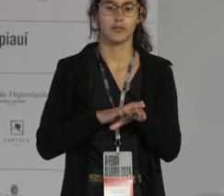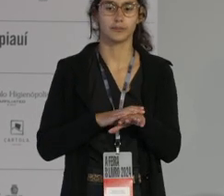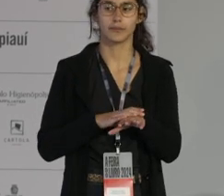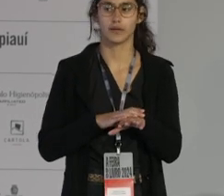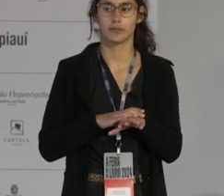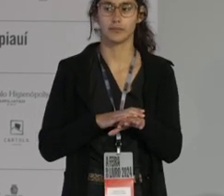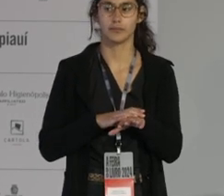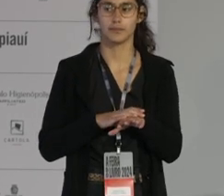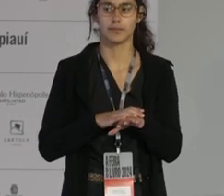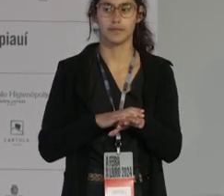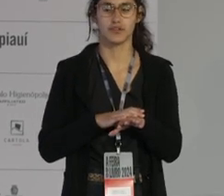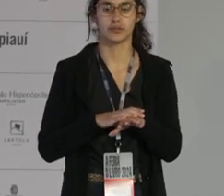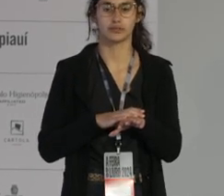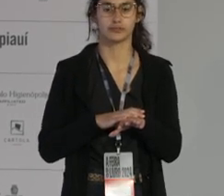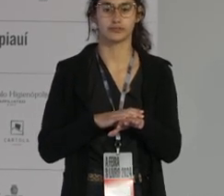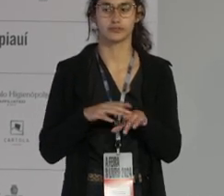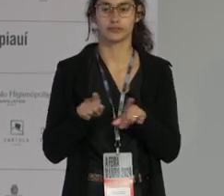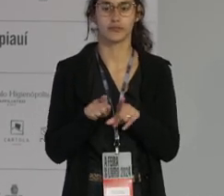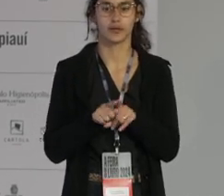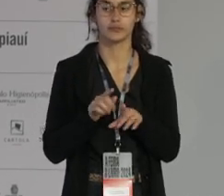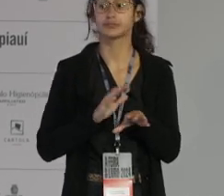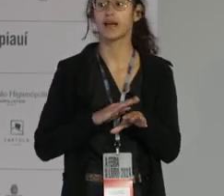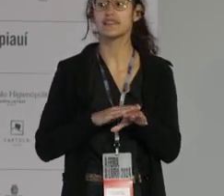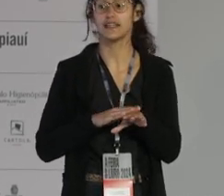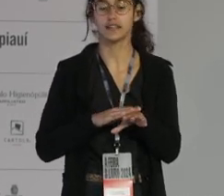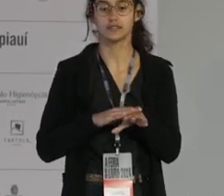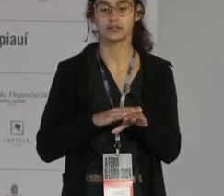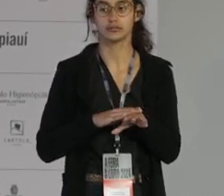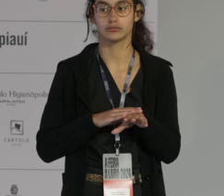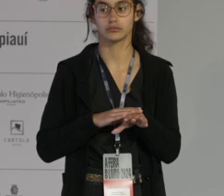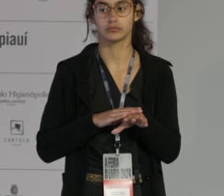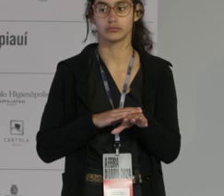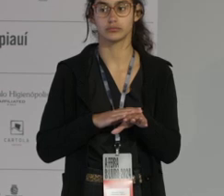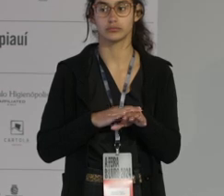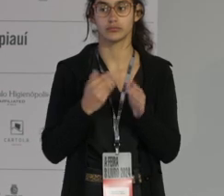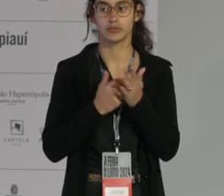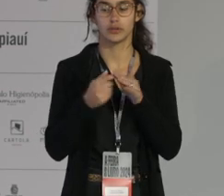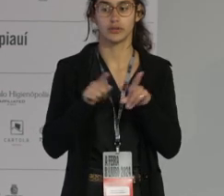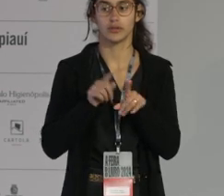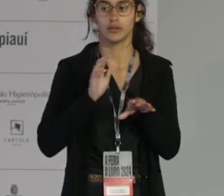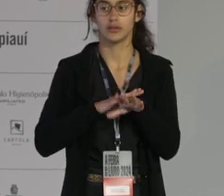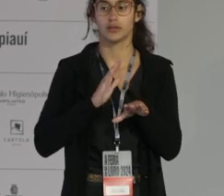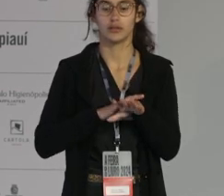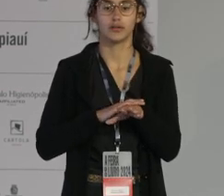contente de poder abrir mão e de botar para fora mesmo. E não entrou esse conto.